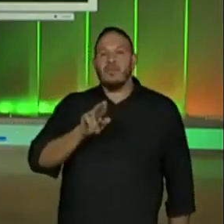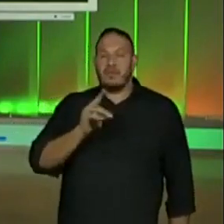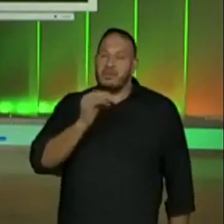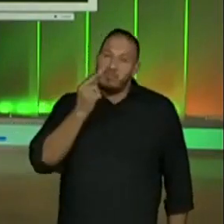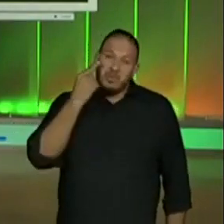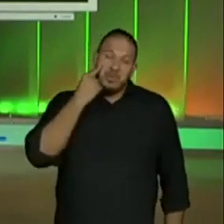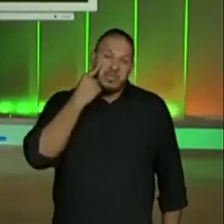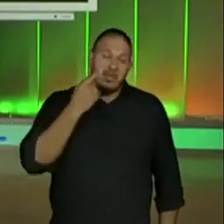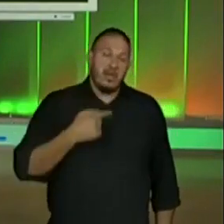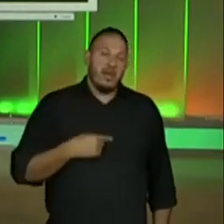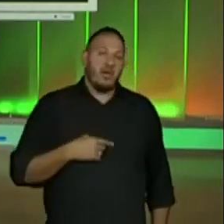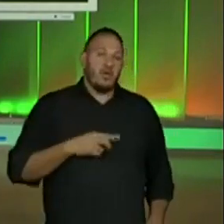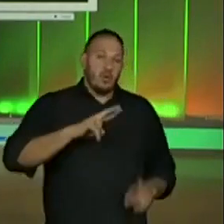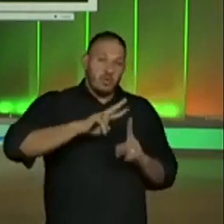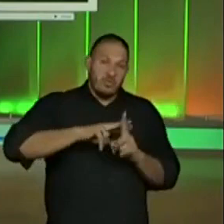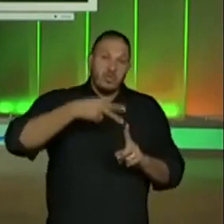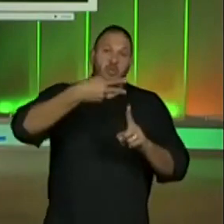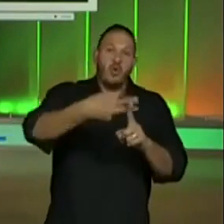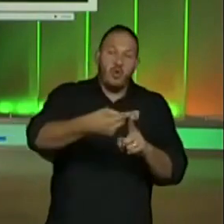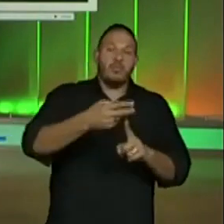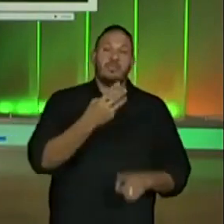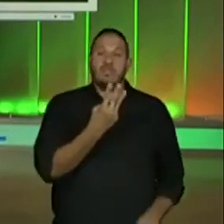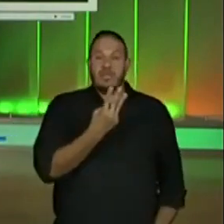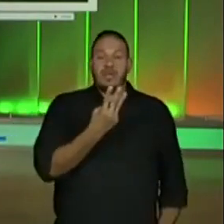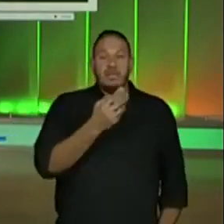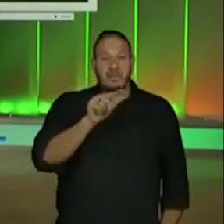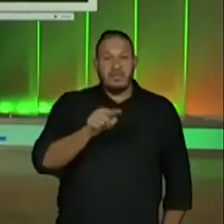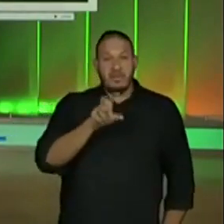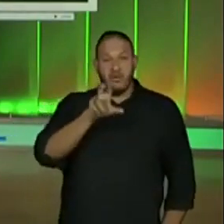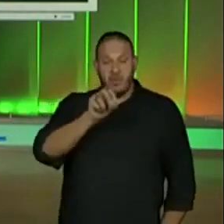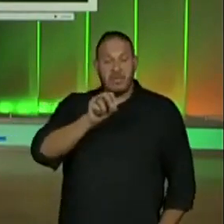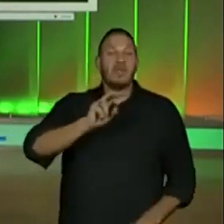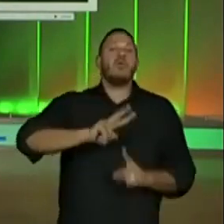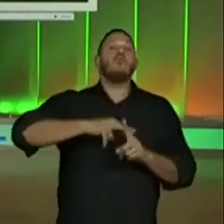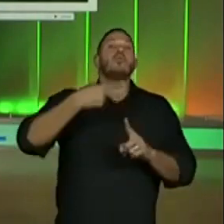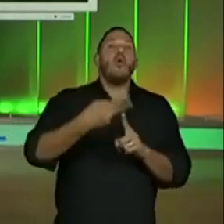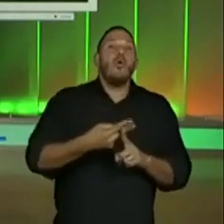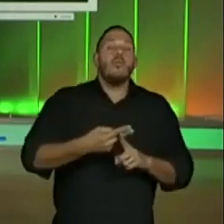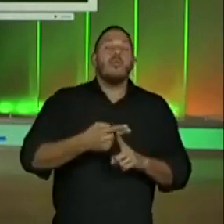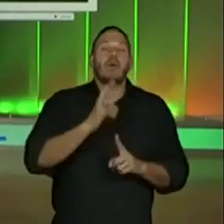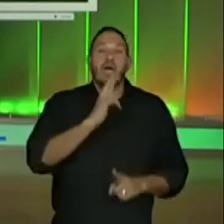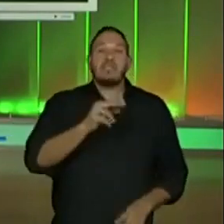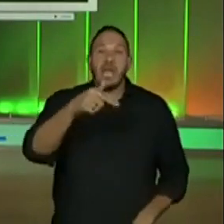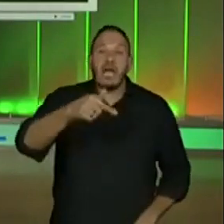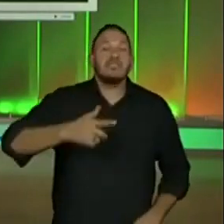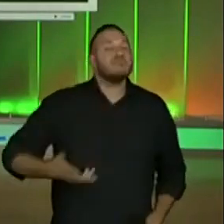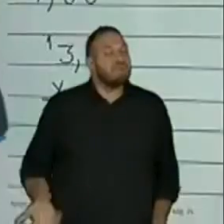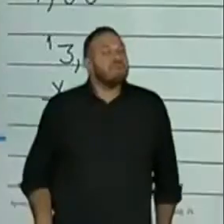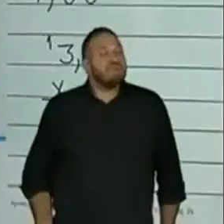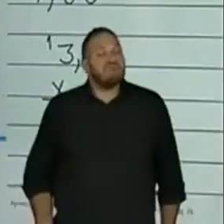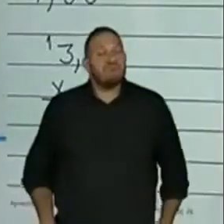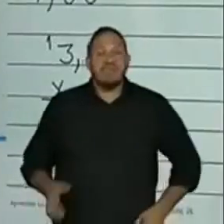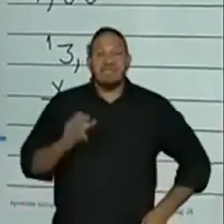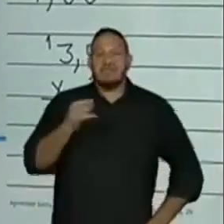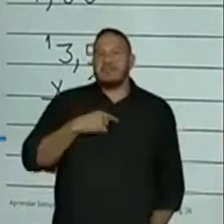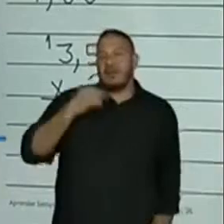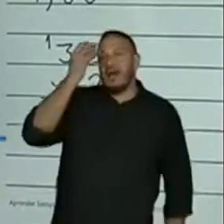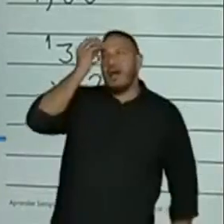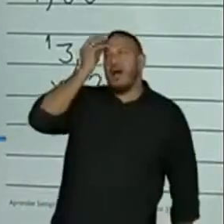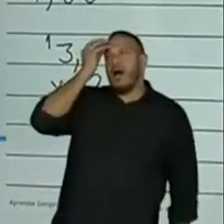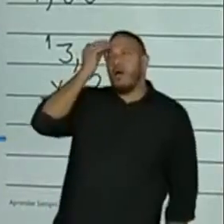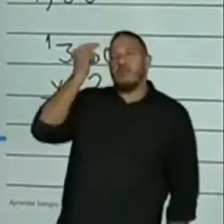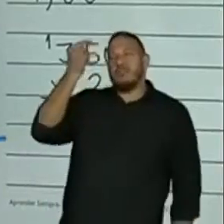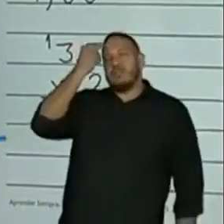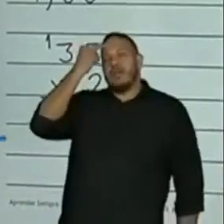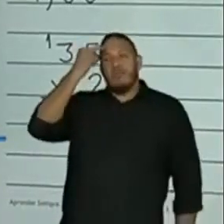de 3,50 é 7. E está correto também, eu consegui resolver com o cálculo mental. Ah, mas se o cálculo mental para mim não